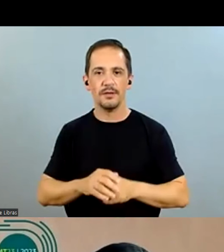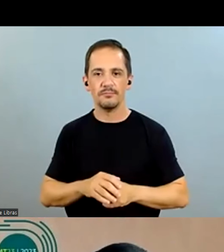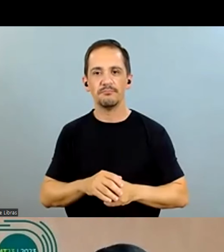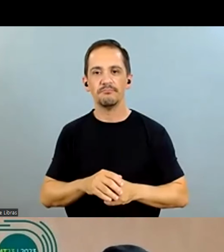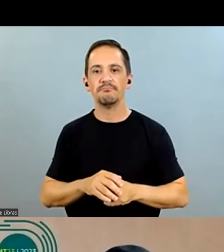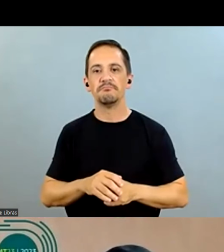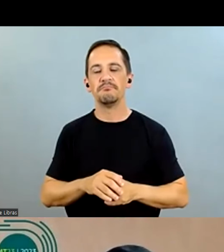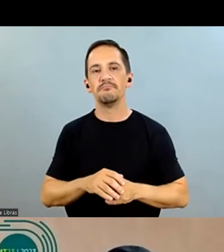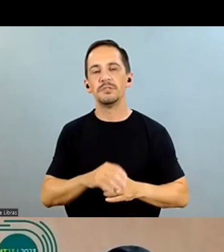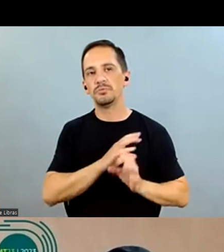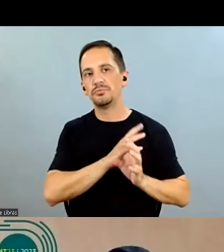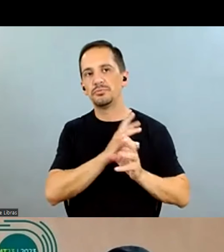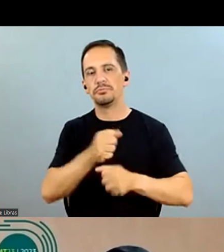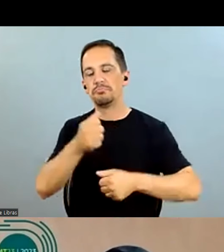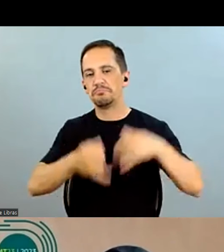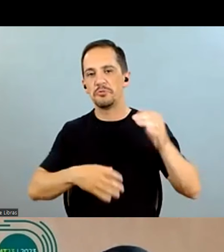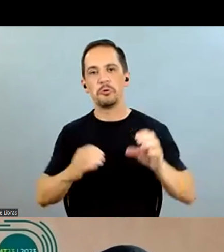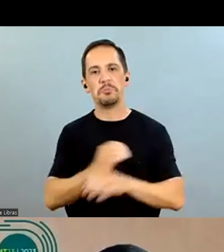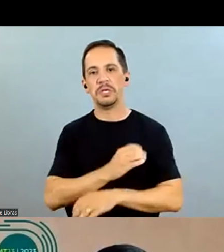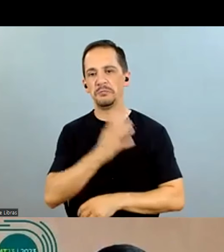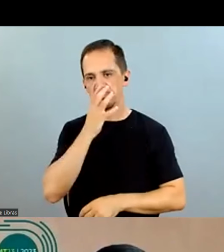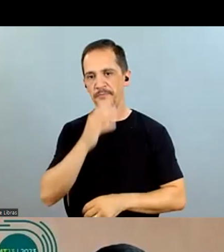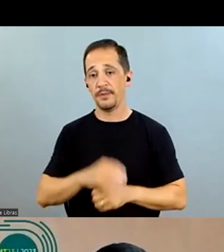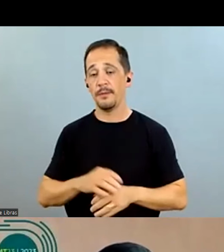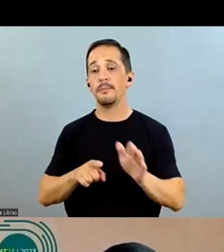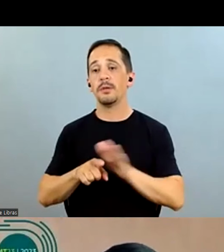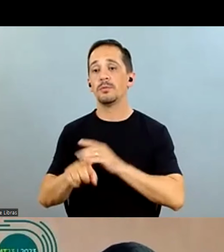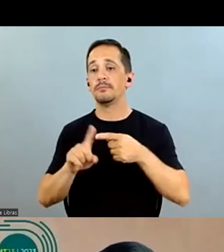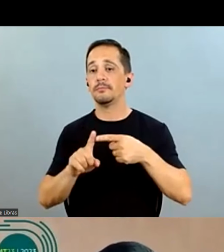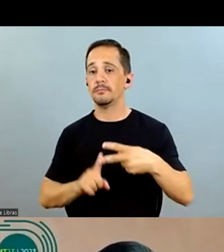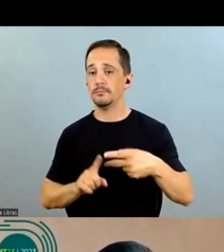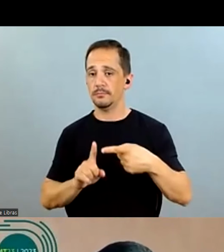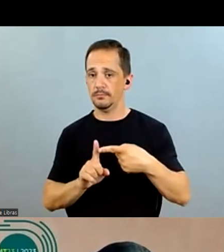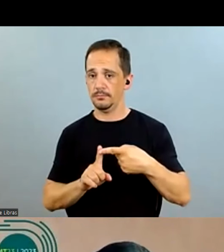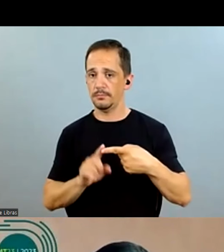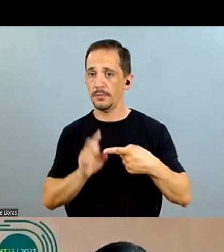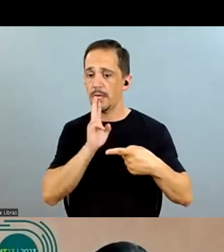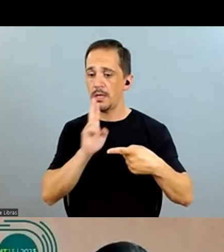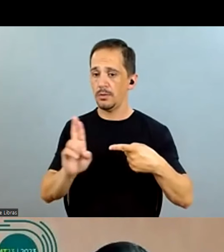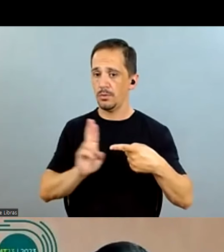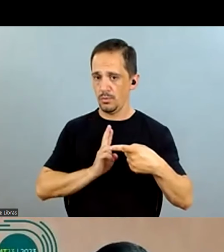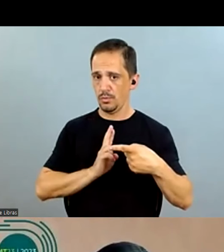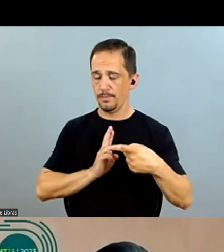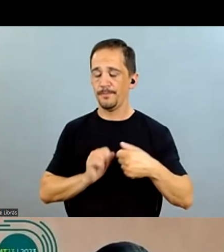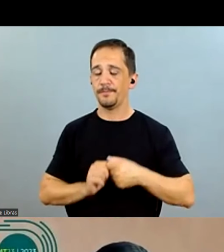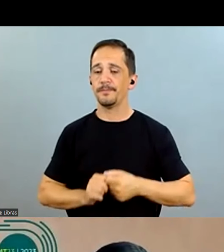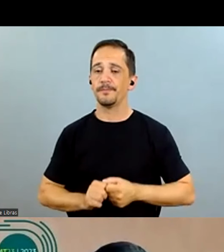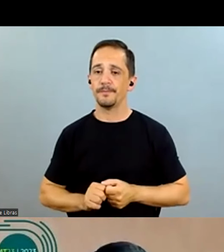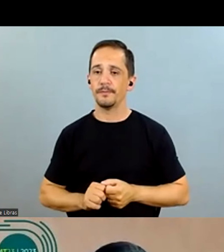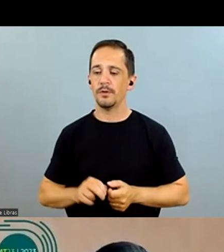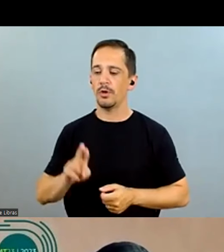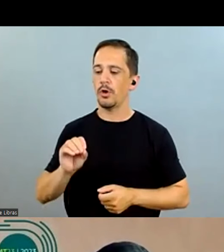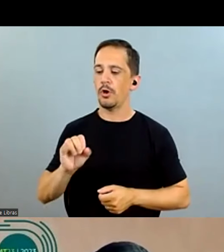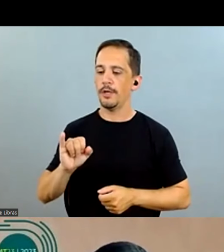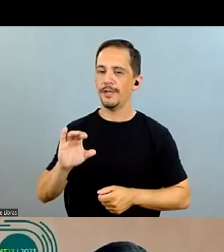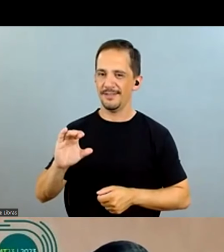completo eh eu tenho duas perguntas aqui eh mais relacionadas ao retorno tá da companhia primeiro em relação ao ho eu acho que em